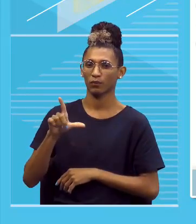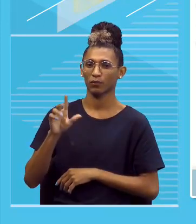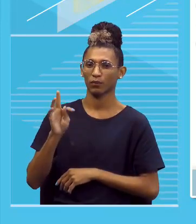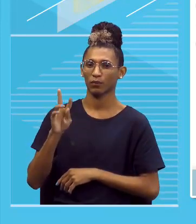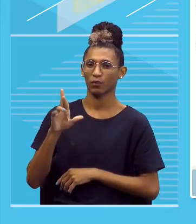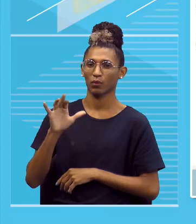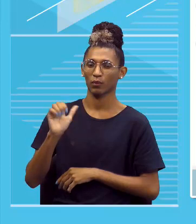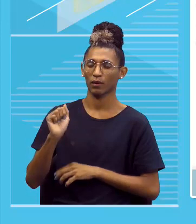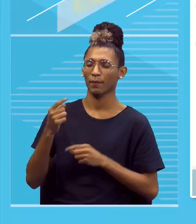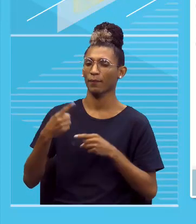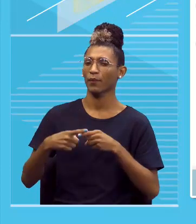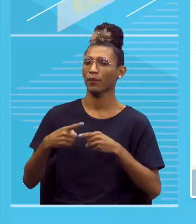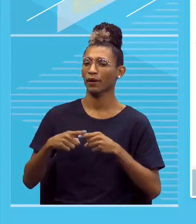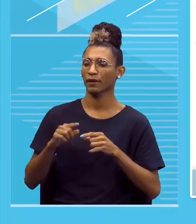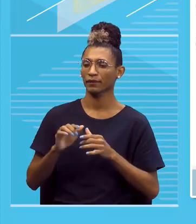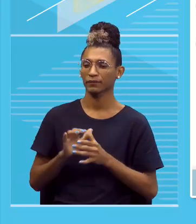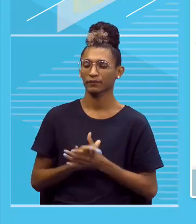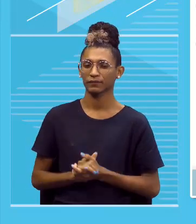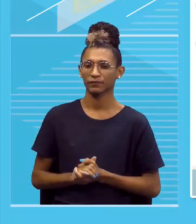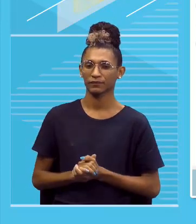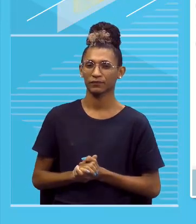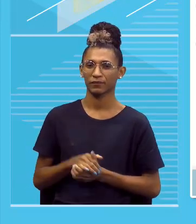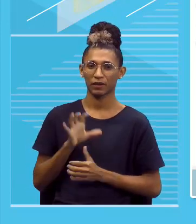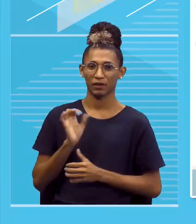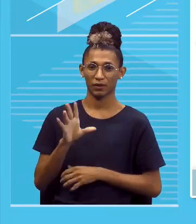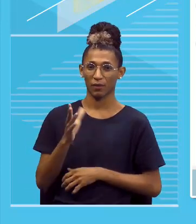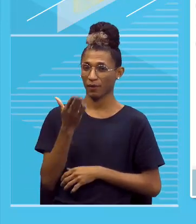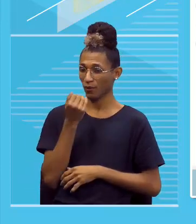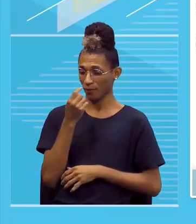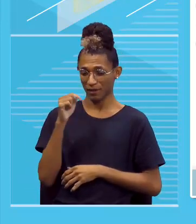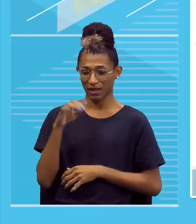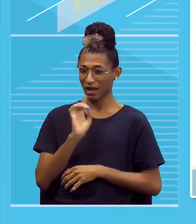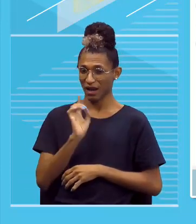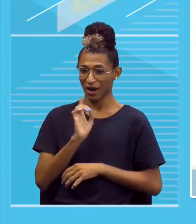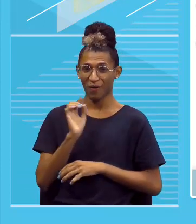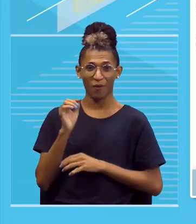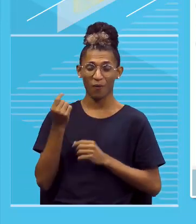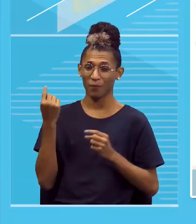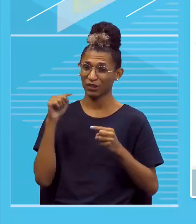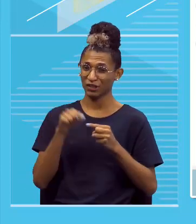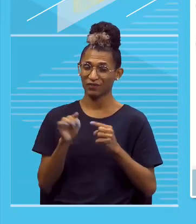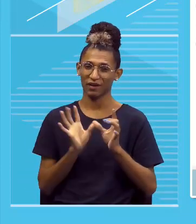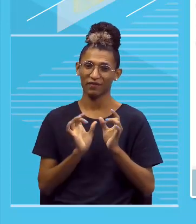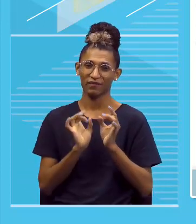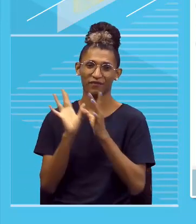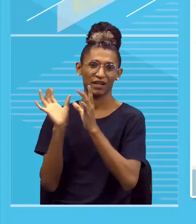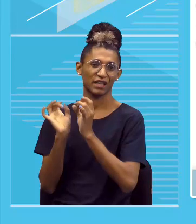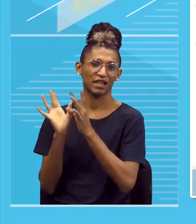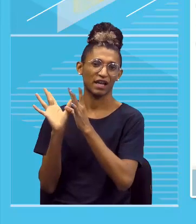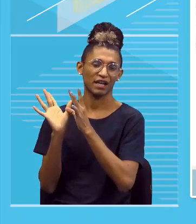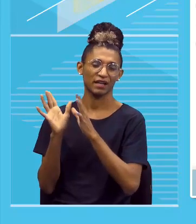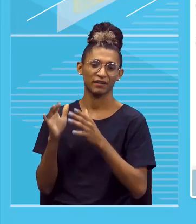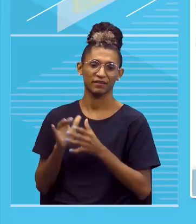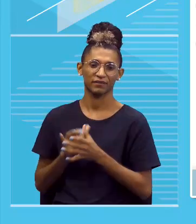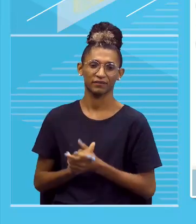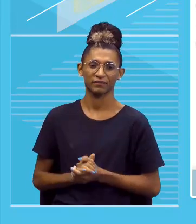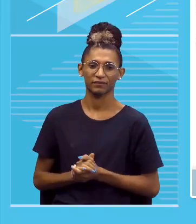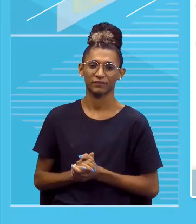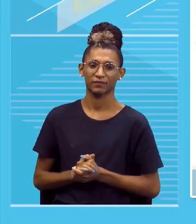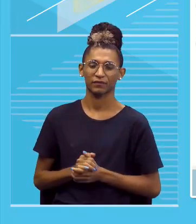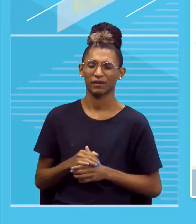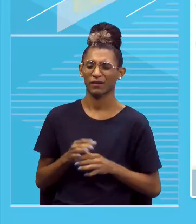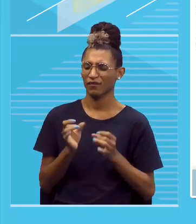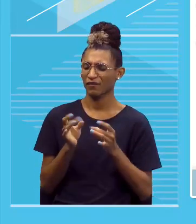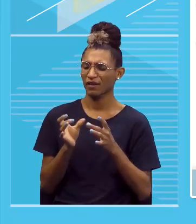porque não era para alimentar eles era só para vender E por que que era